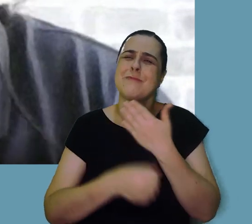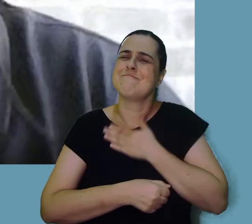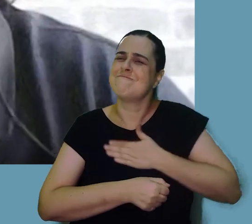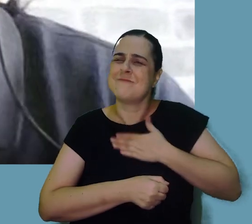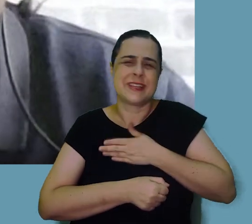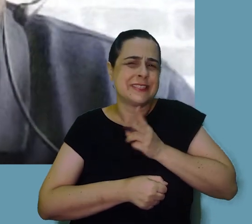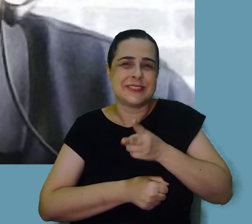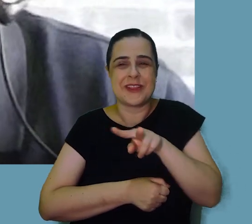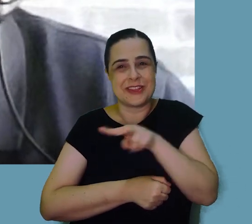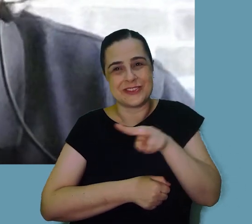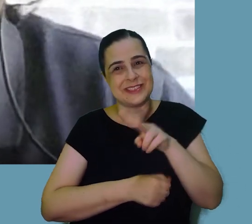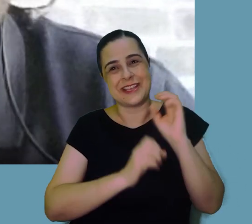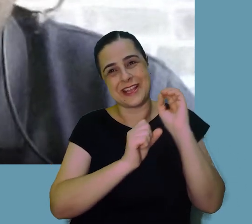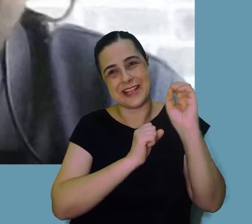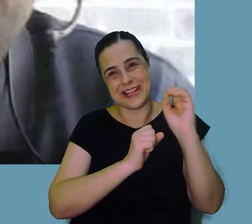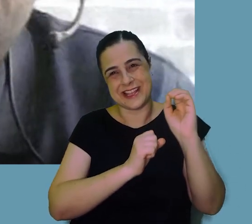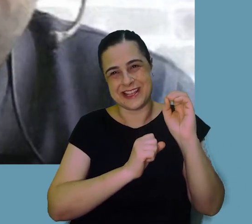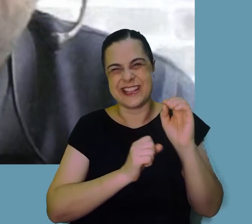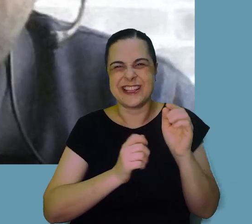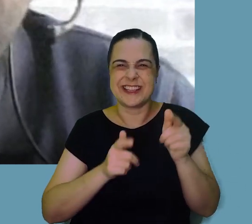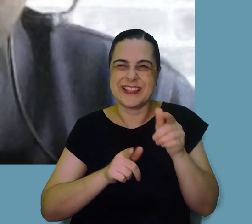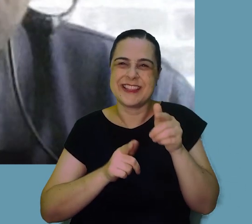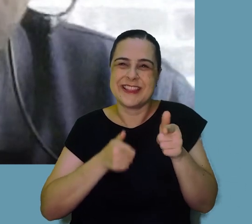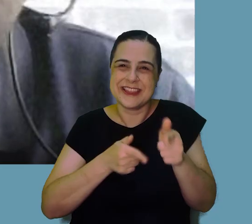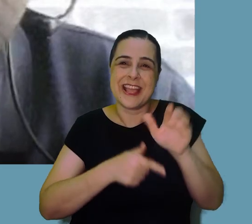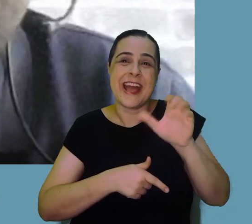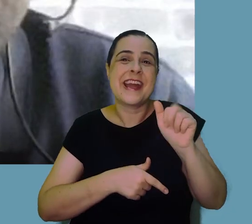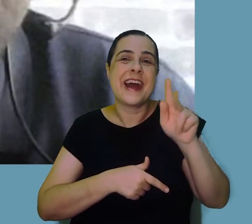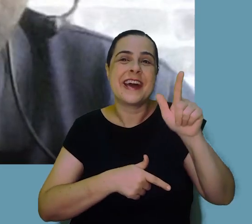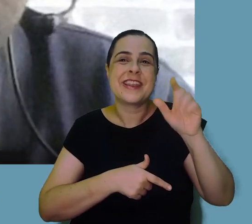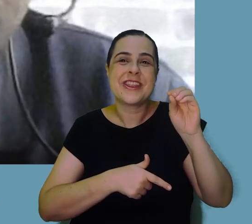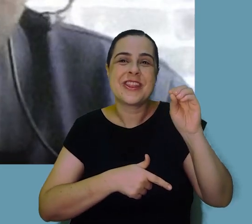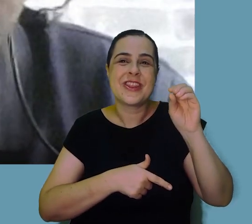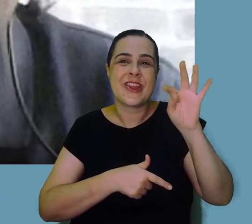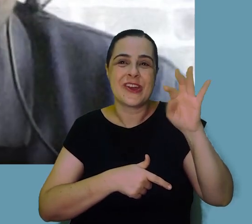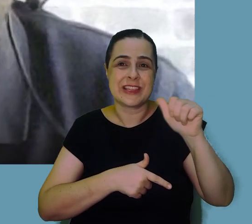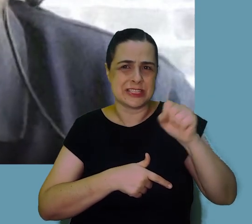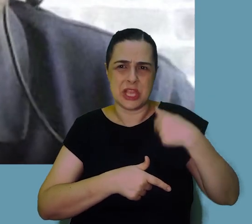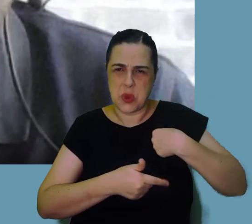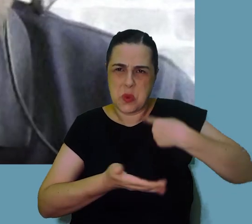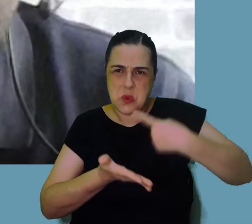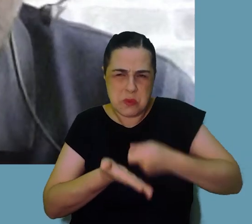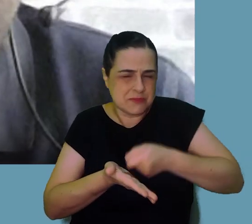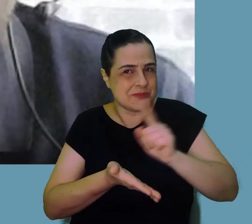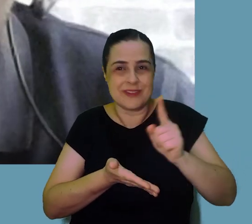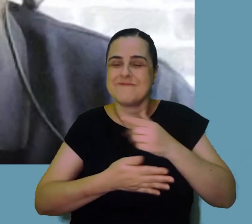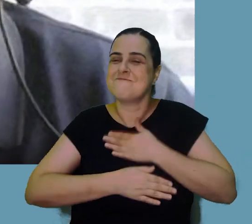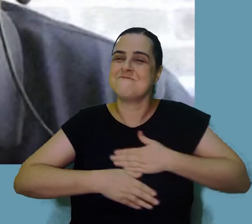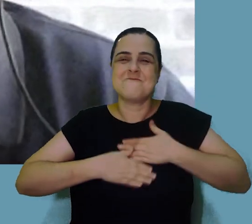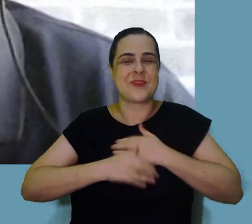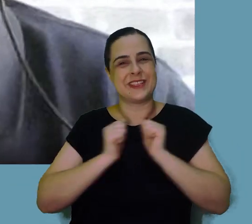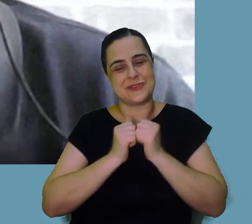as chamamos de As Carlotas, então nunca é um compromisso estar com vocês, é sempre um prazer. E esse assunto é um assunto, de fato,